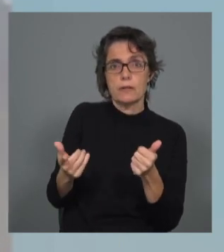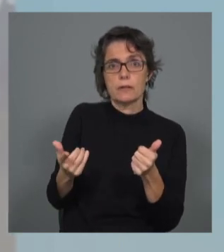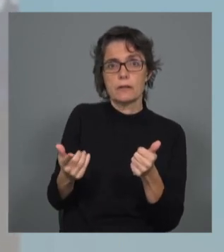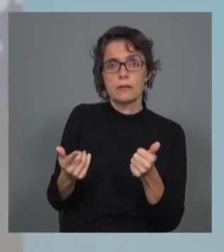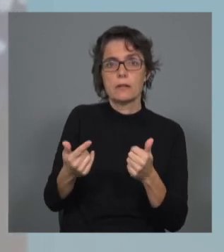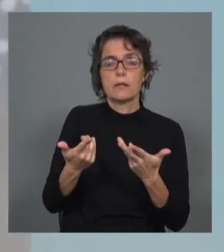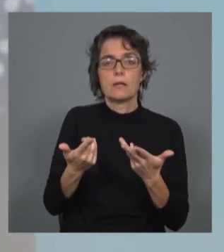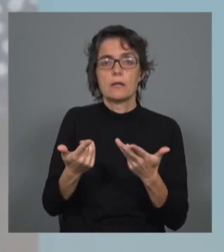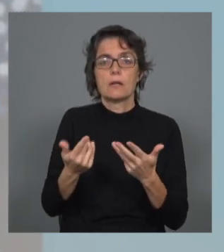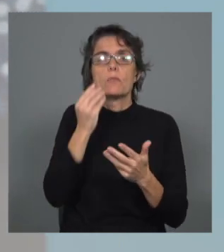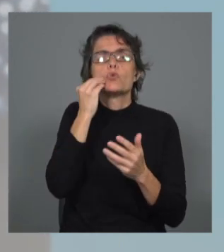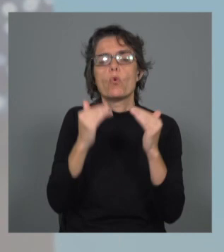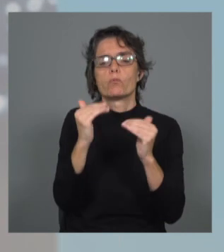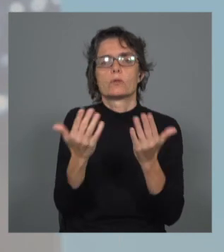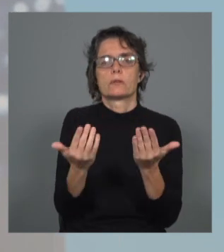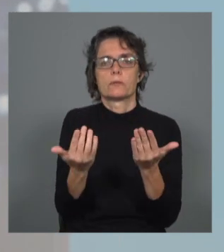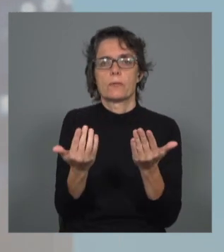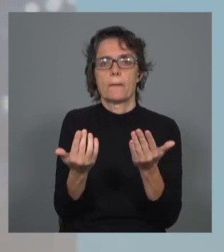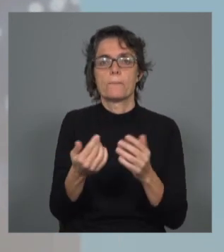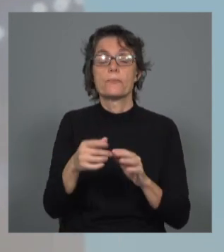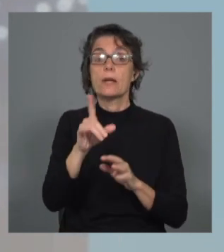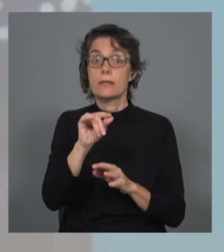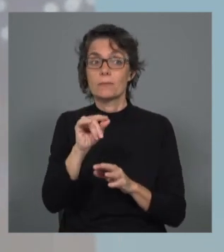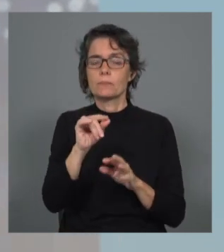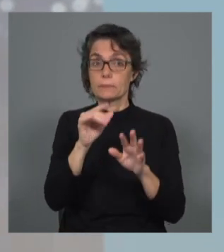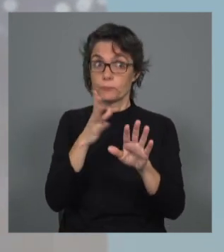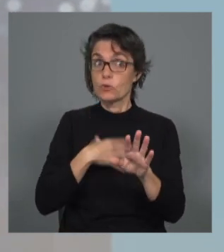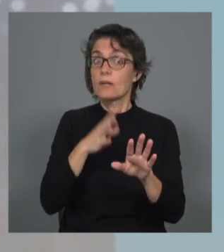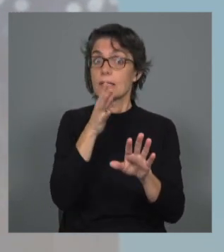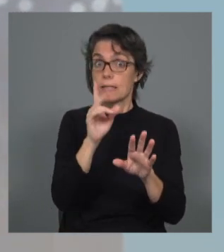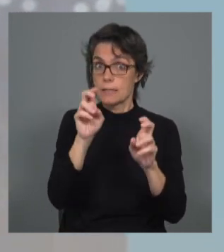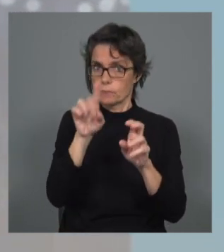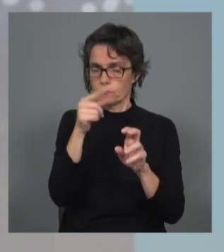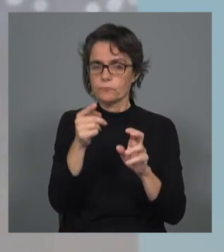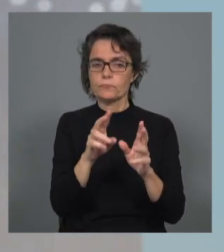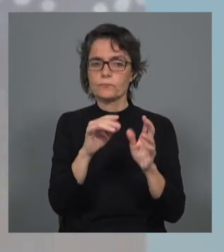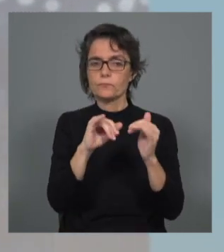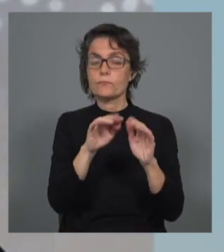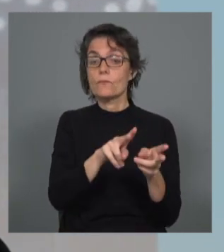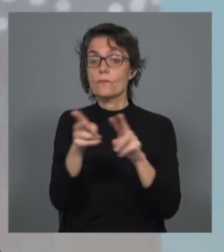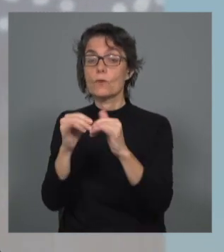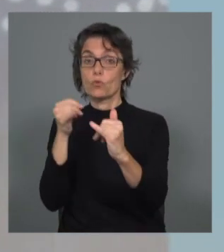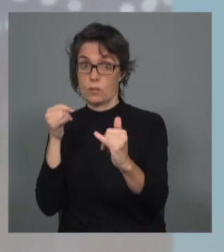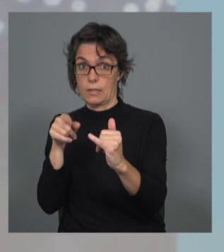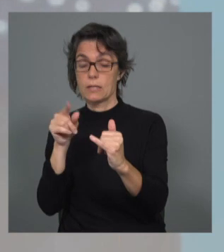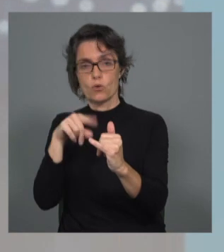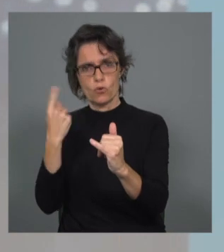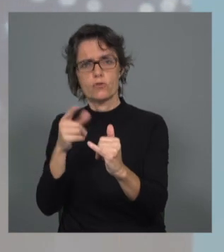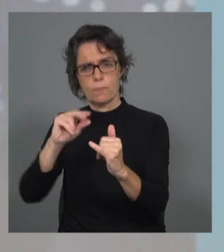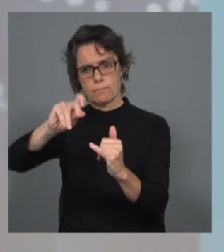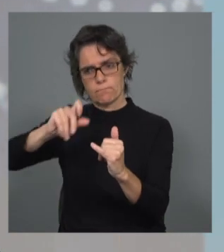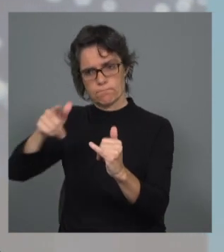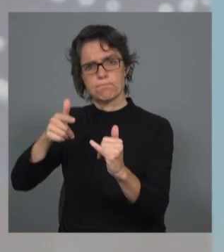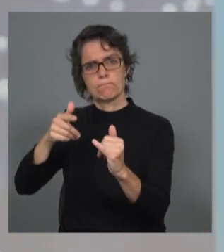dar uma nota que a migração para o digital tem sido, de facto, uma aposta também da imprensa regional. Existem já